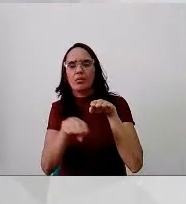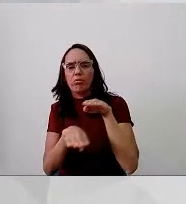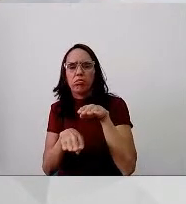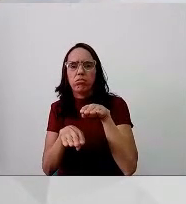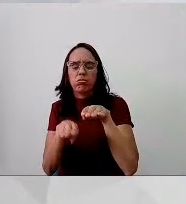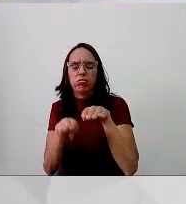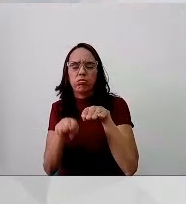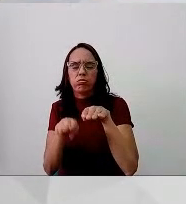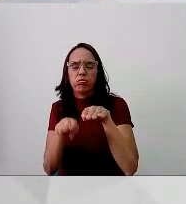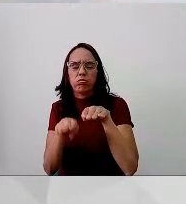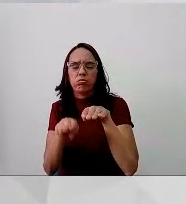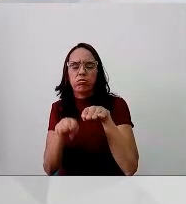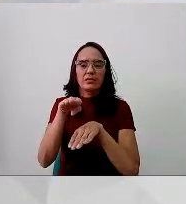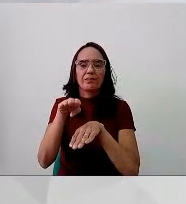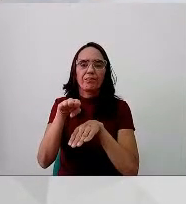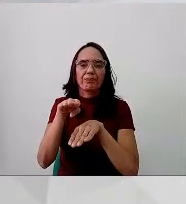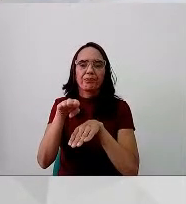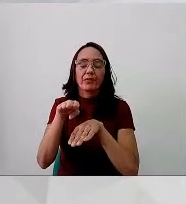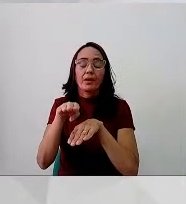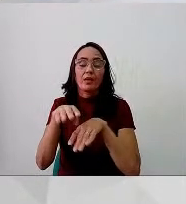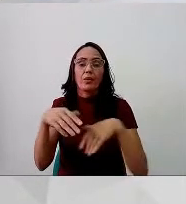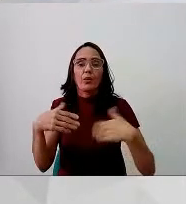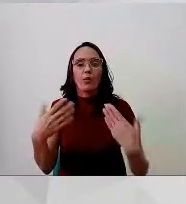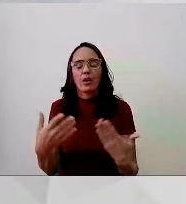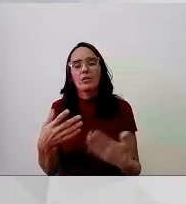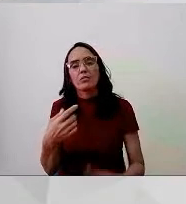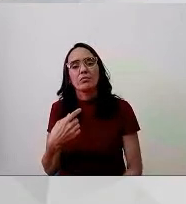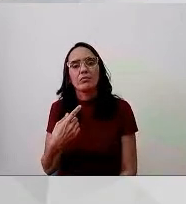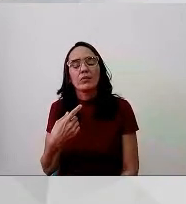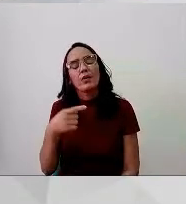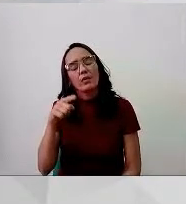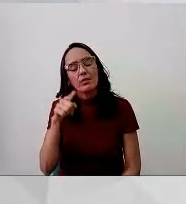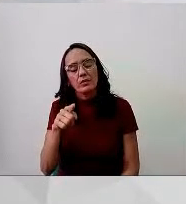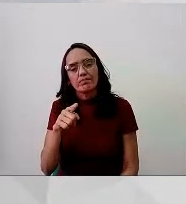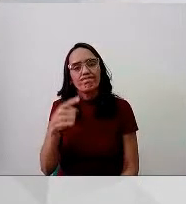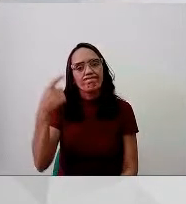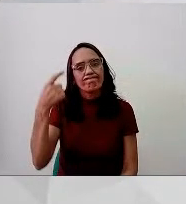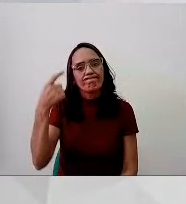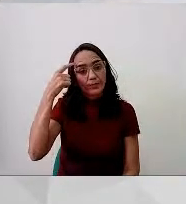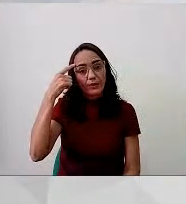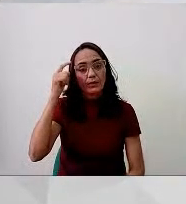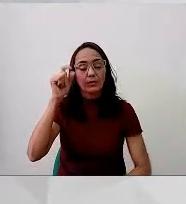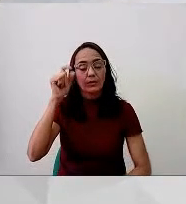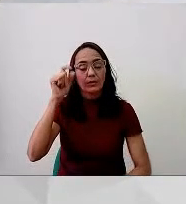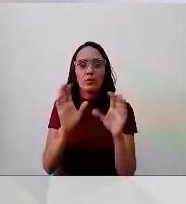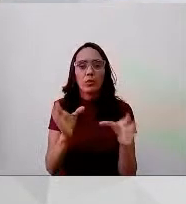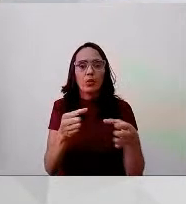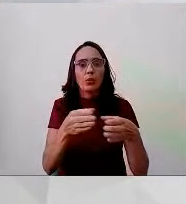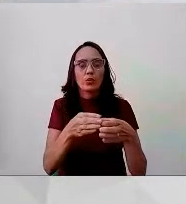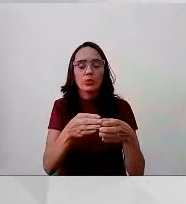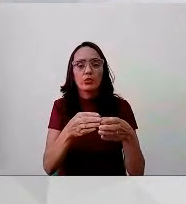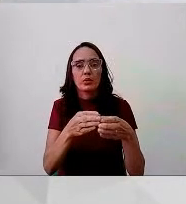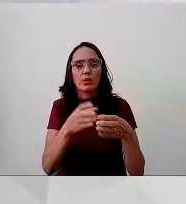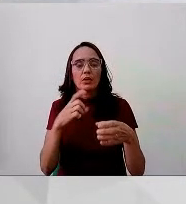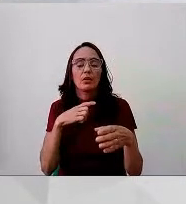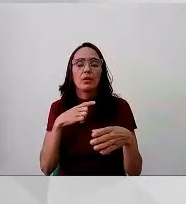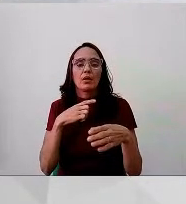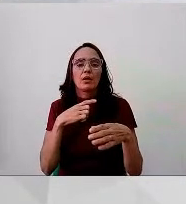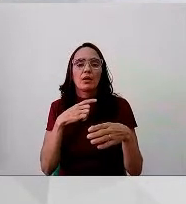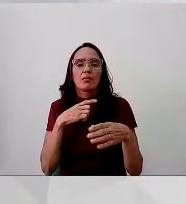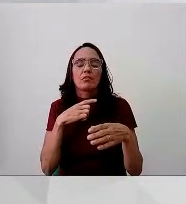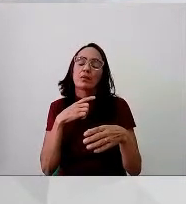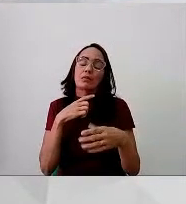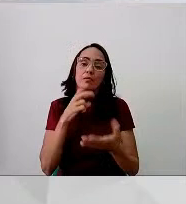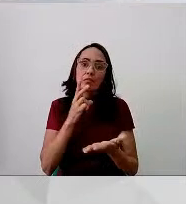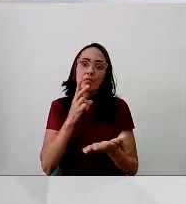você pertence a um conjunto com um certo nível de pertencimento, maior ou